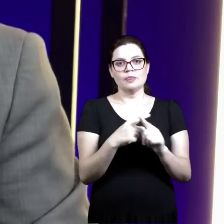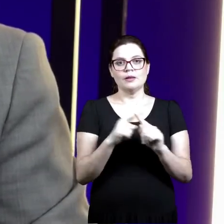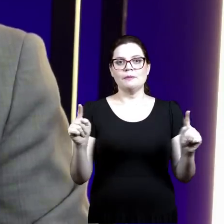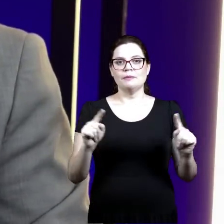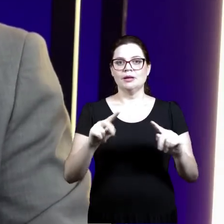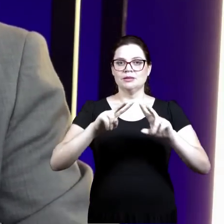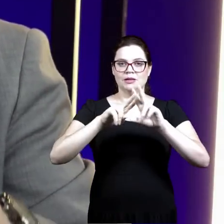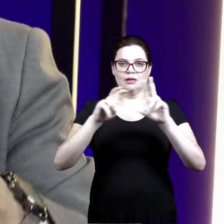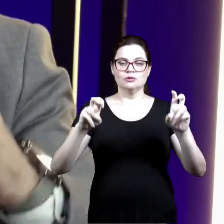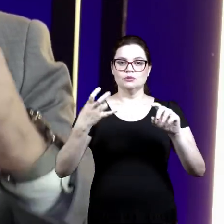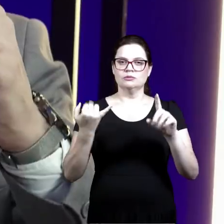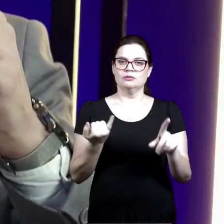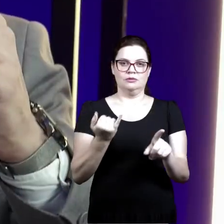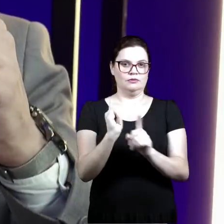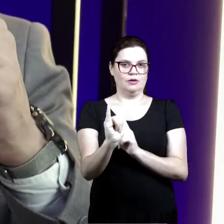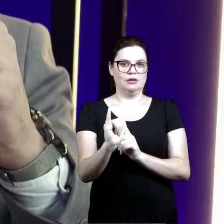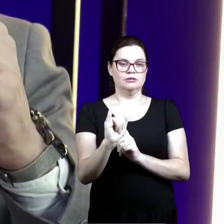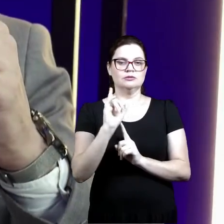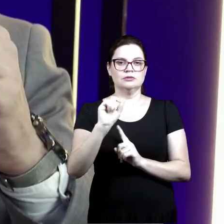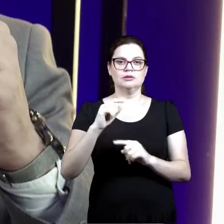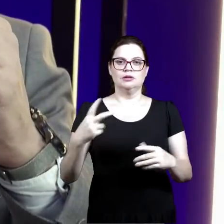mas profeticamente,